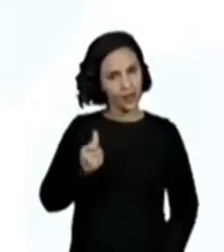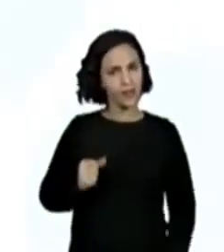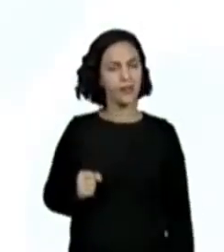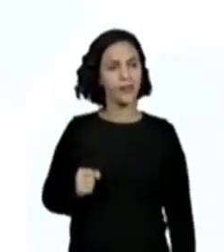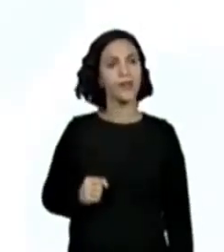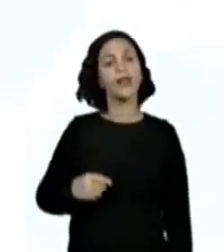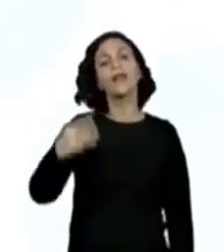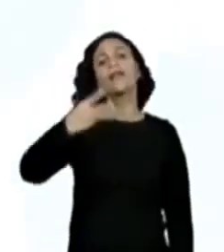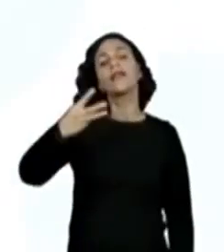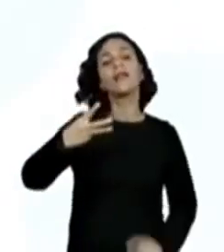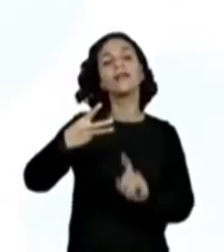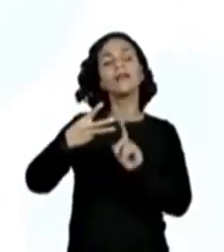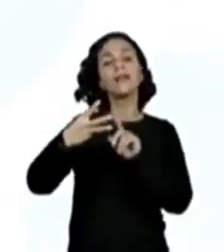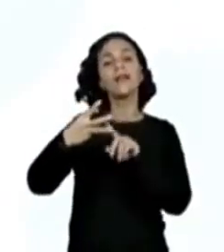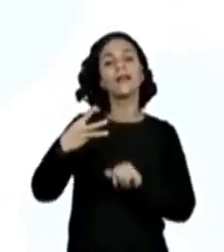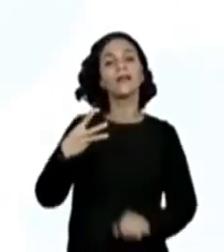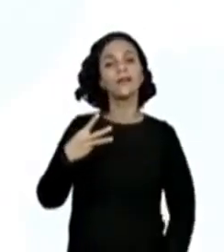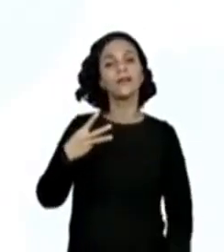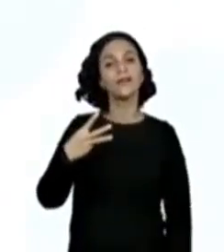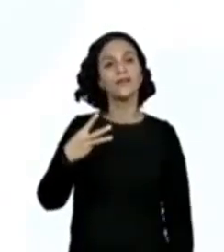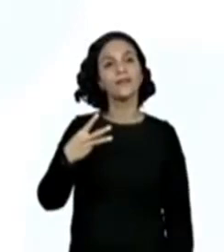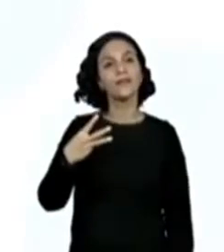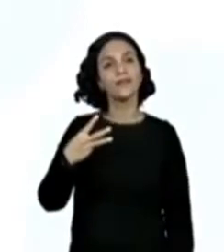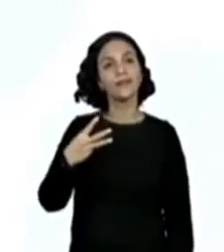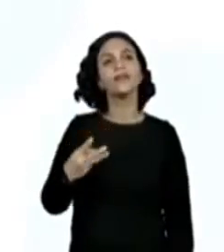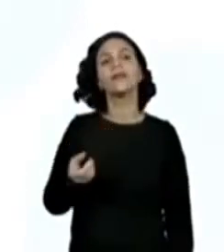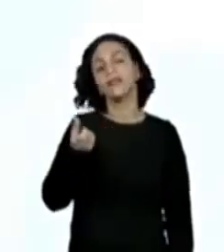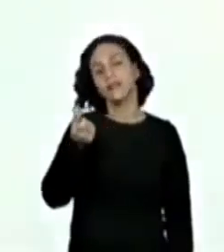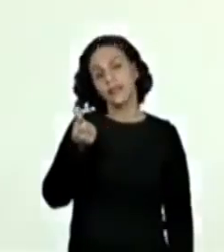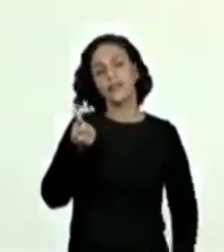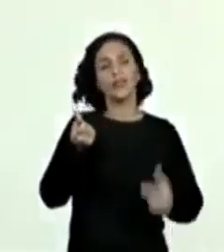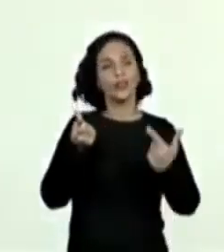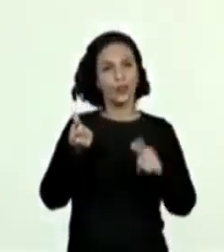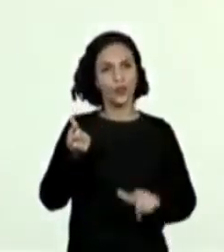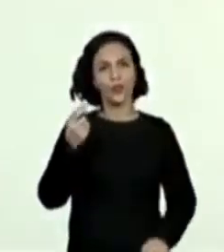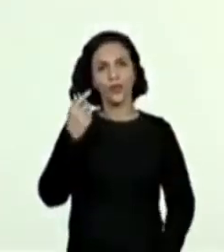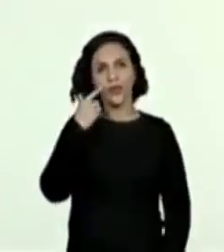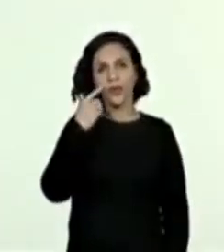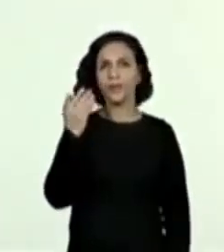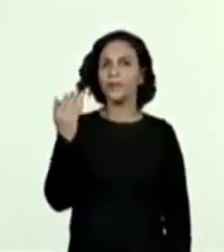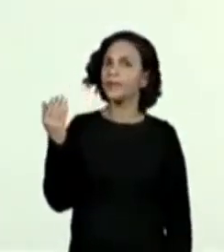Na terceira linha, 6 de novo. Também tem 6, ó.